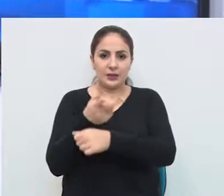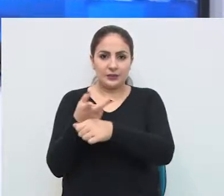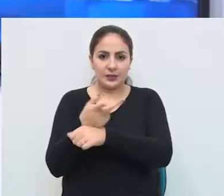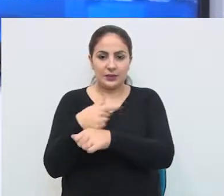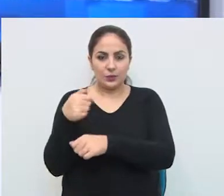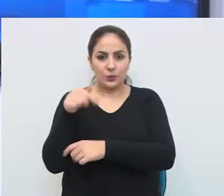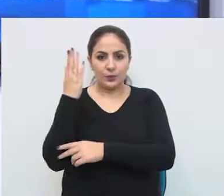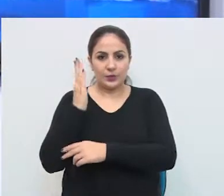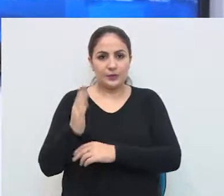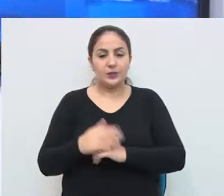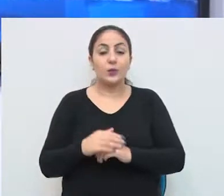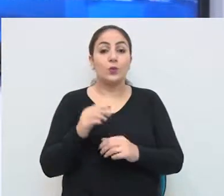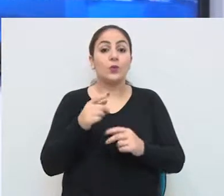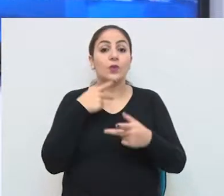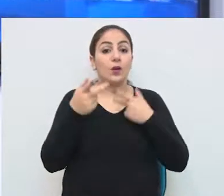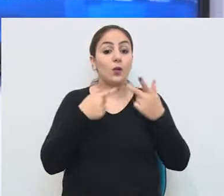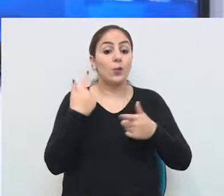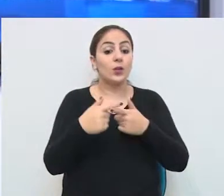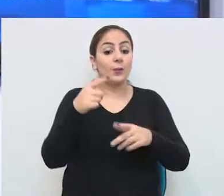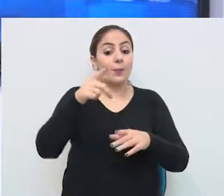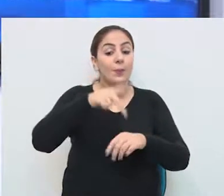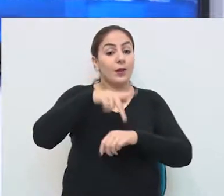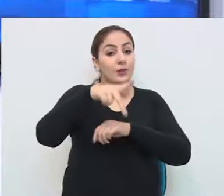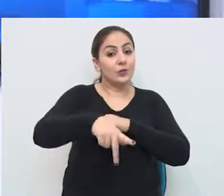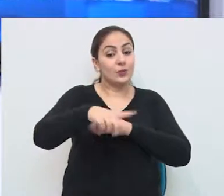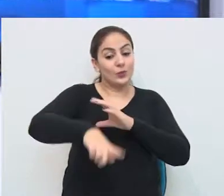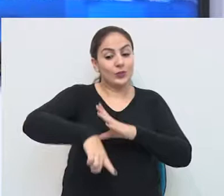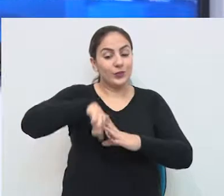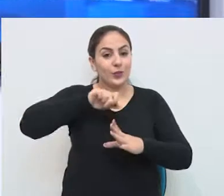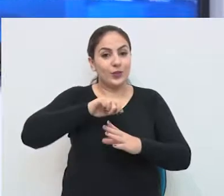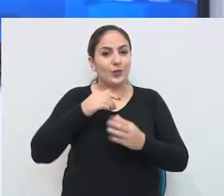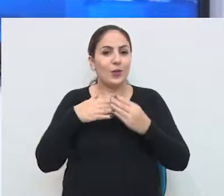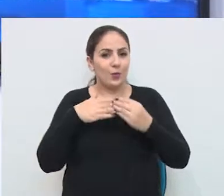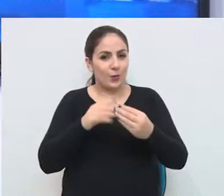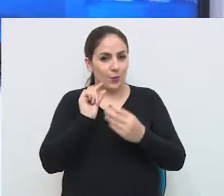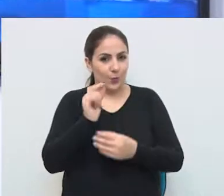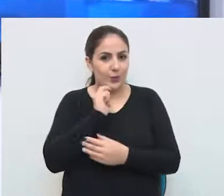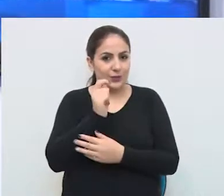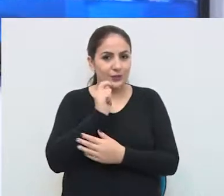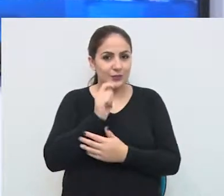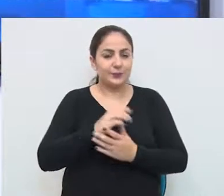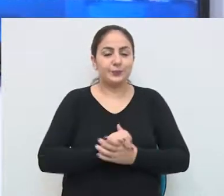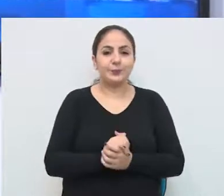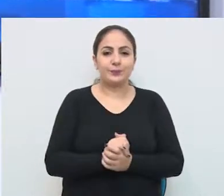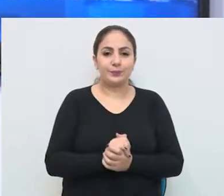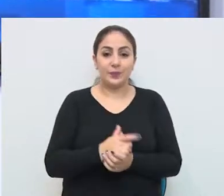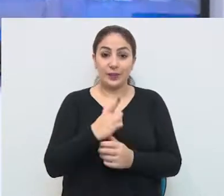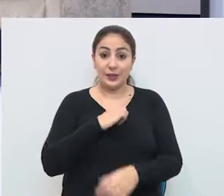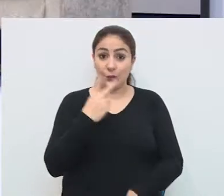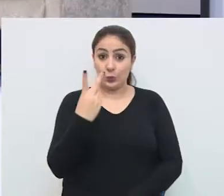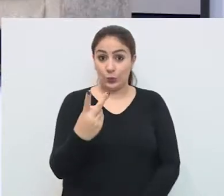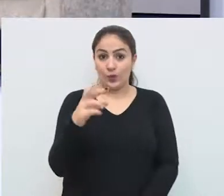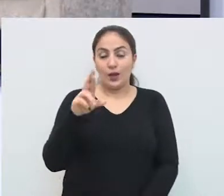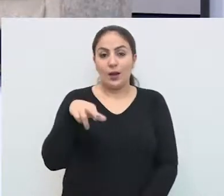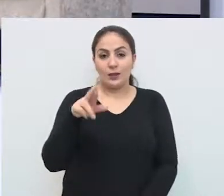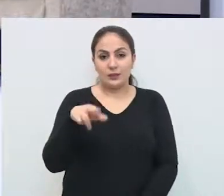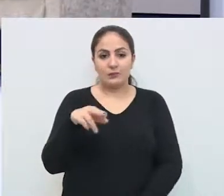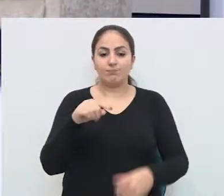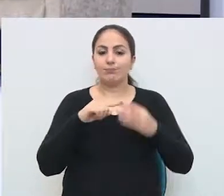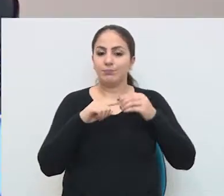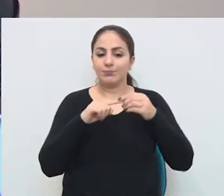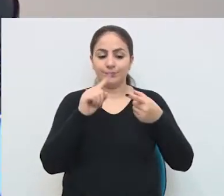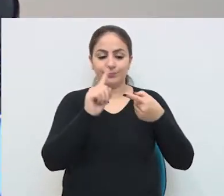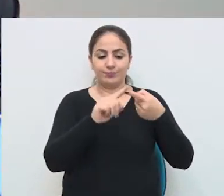Passo Fundo foi escolhida como uma das locações do filme. Vamos acompanhar um trecho da entrevista. Tem 2 razões